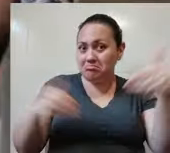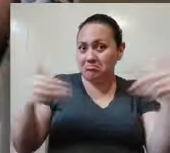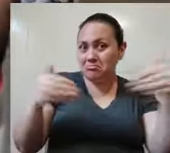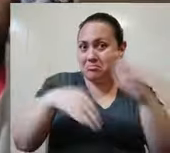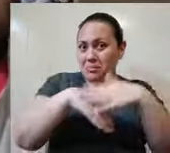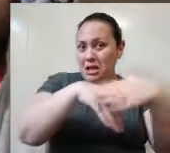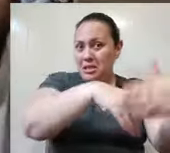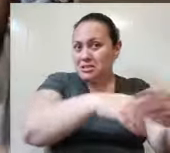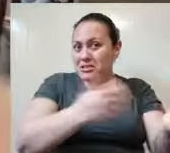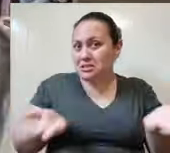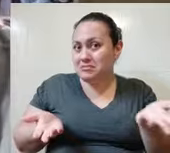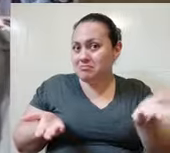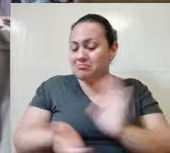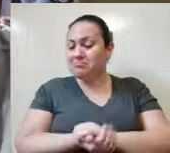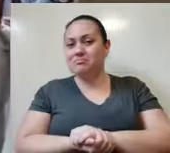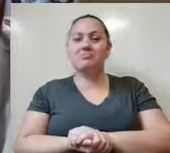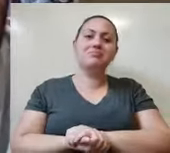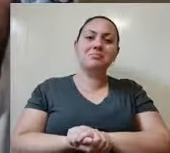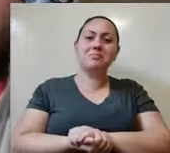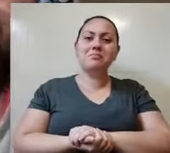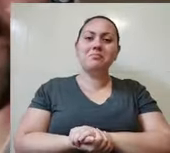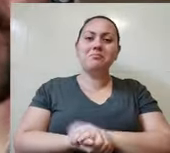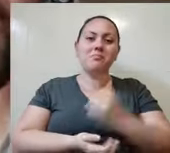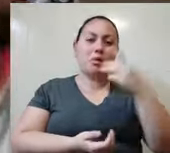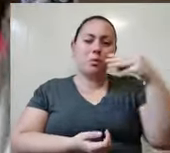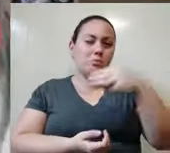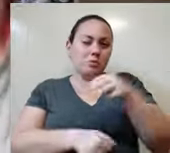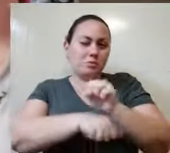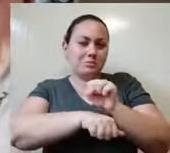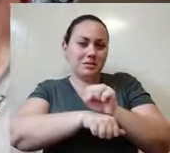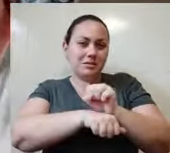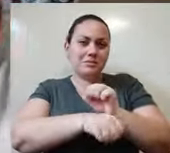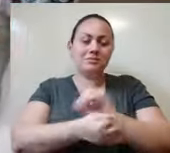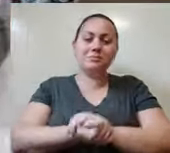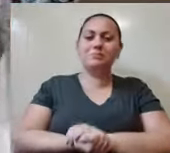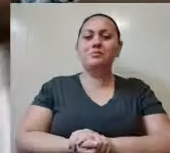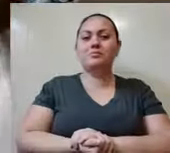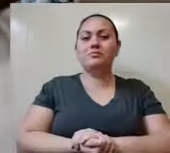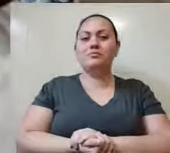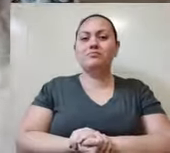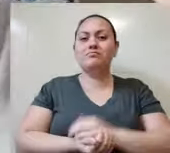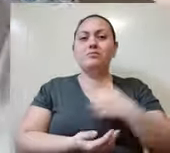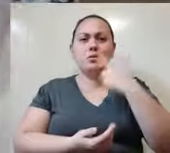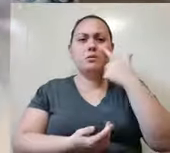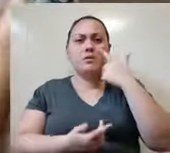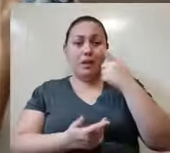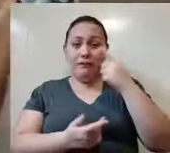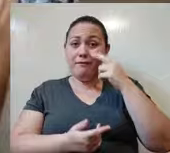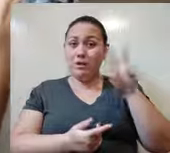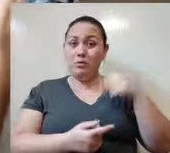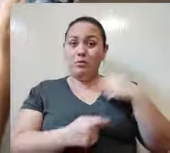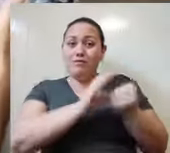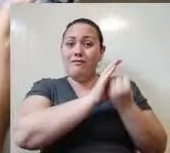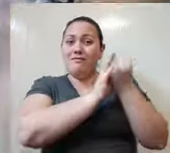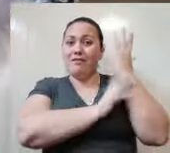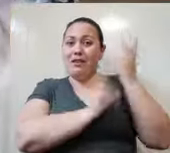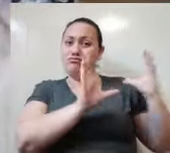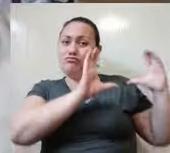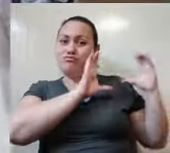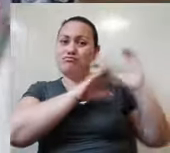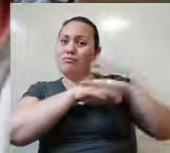pouquinho, ver se chega a gente. Não dá um minutinho. Tentando ver como é que. Até botei uma plantinha aqui, ó, pra